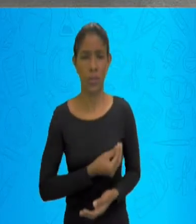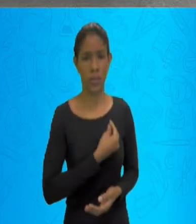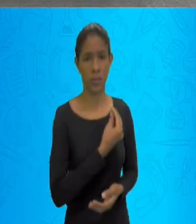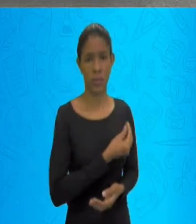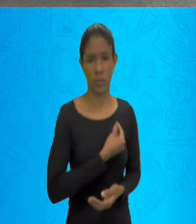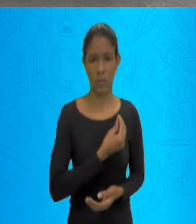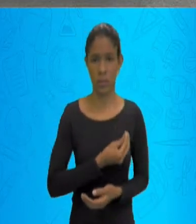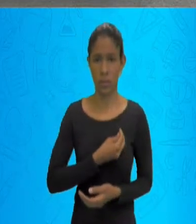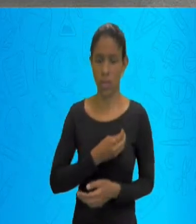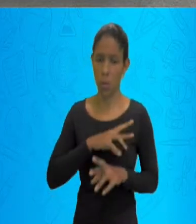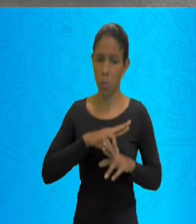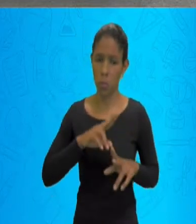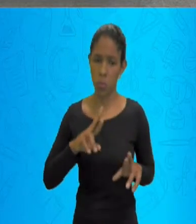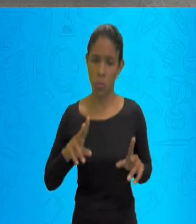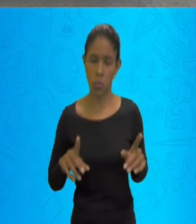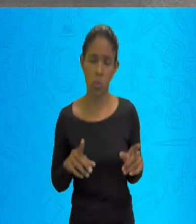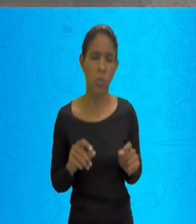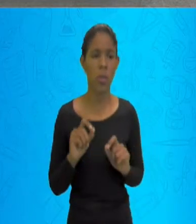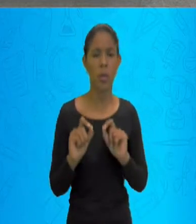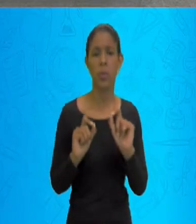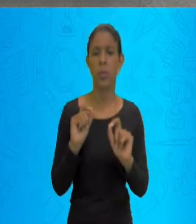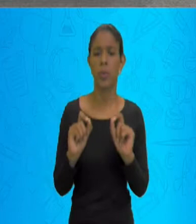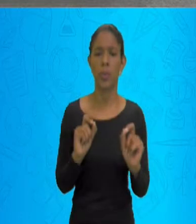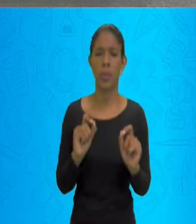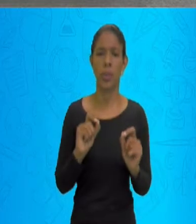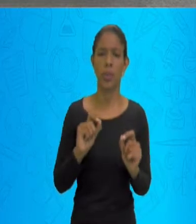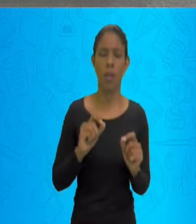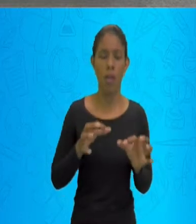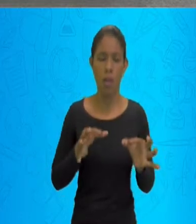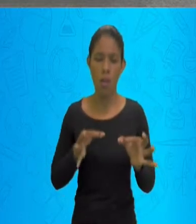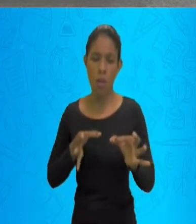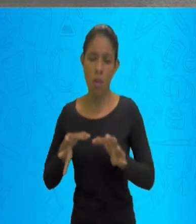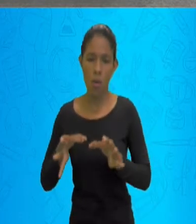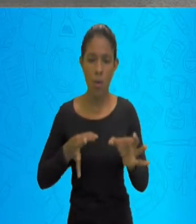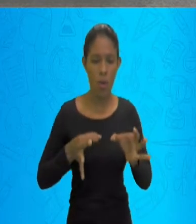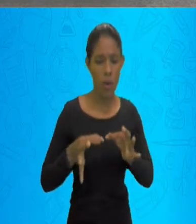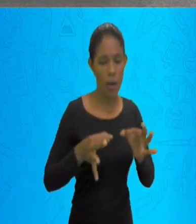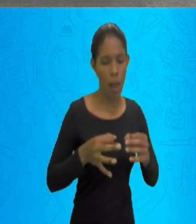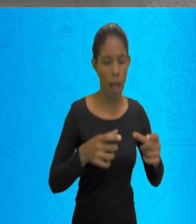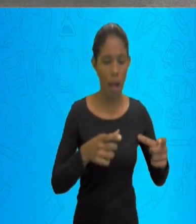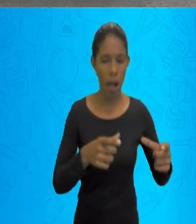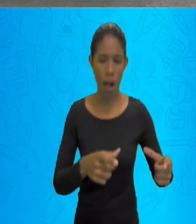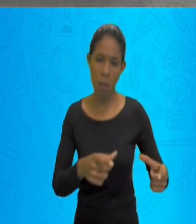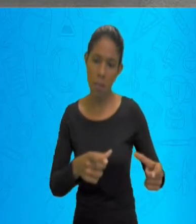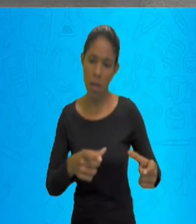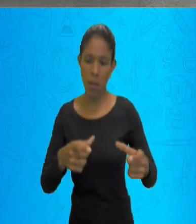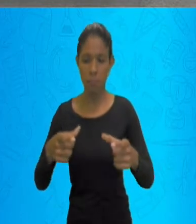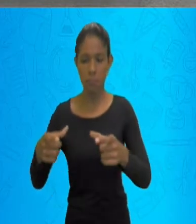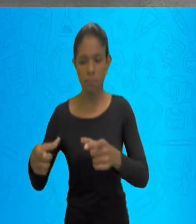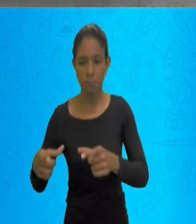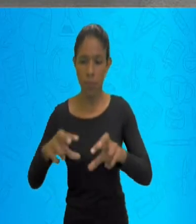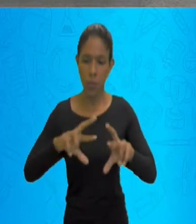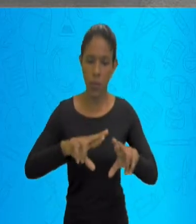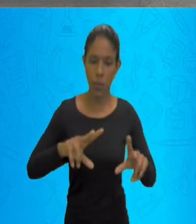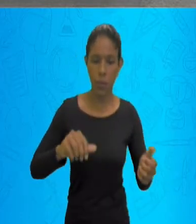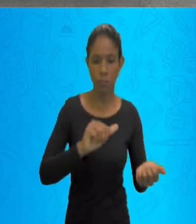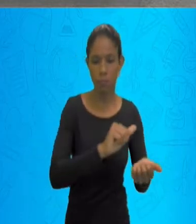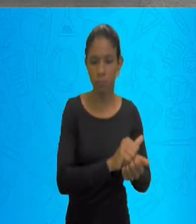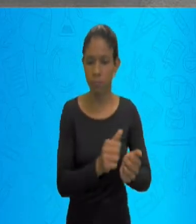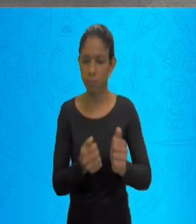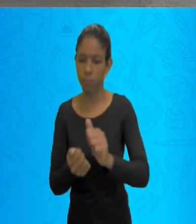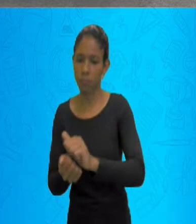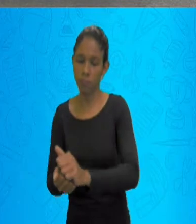se organizando dentro das suas necessidades e dentro do espaço que eles ocupam. Uma das